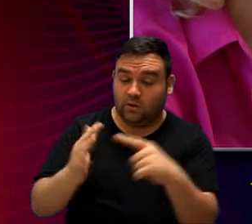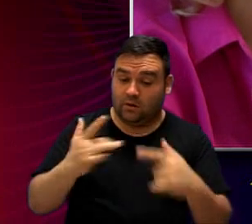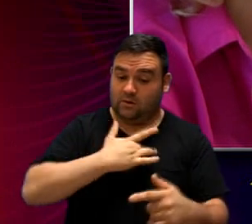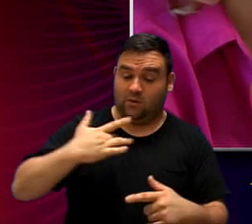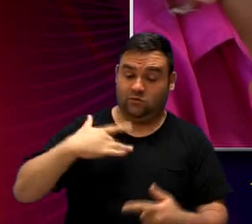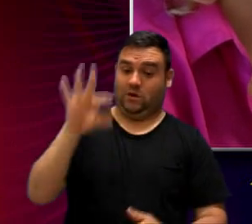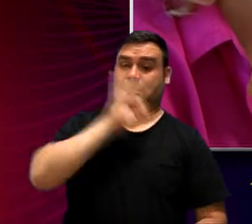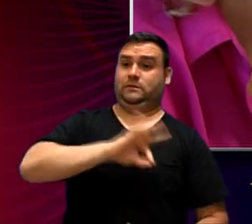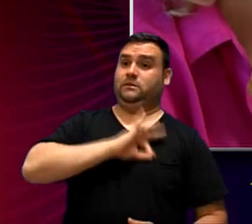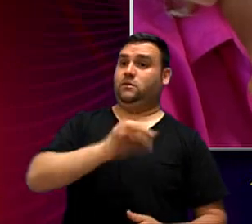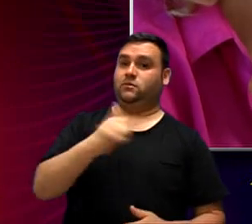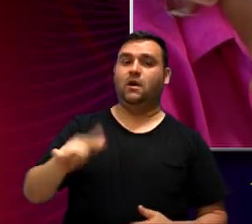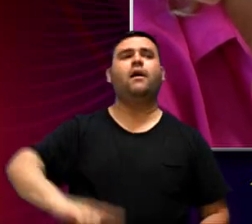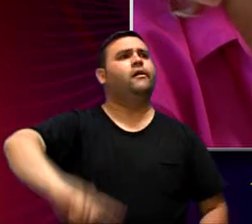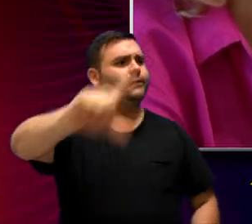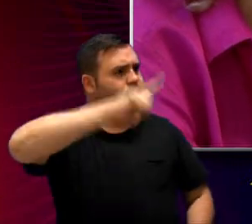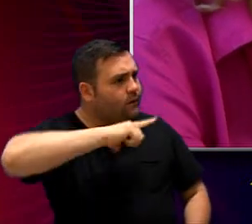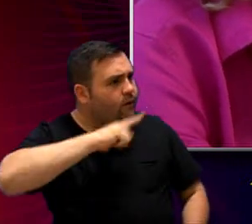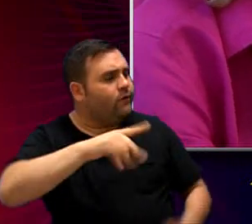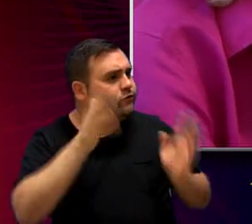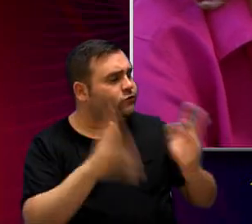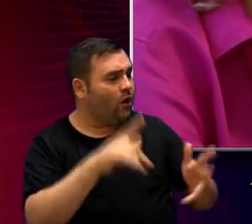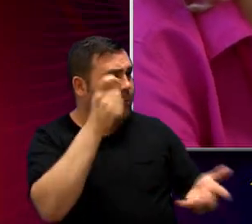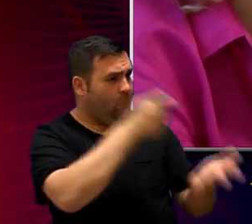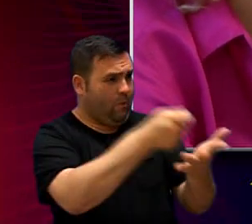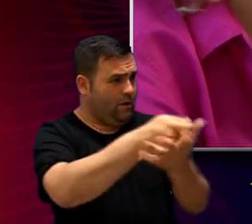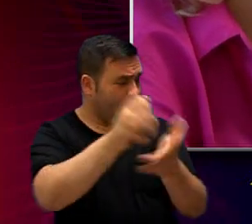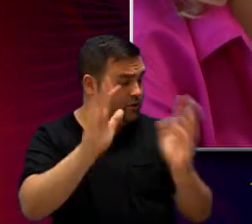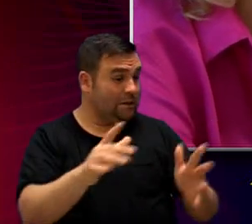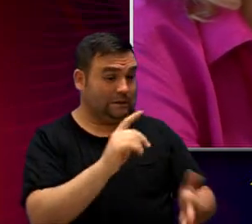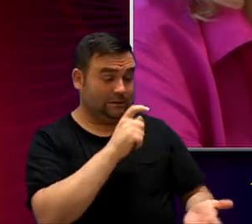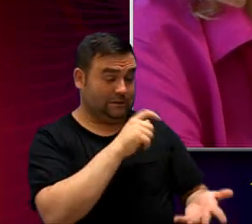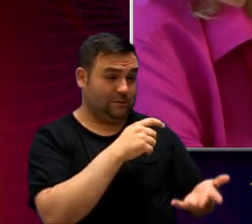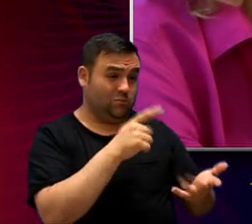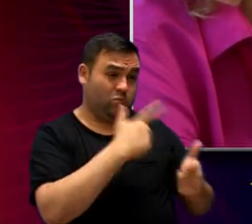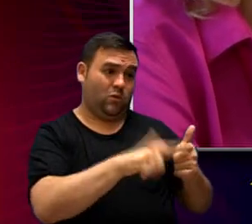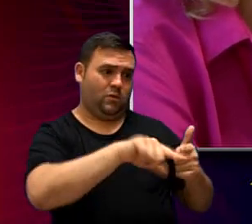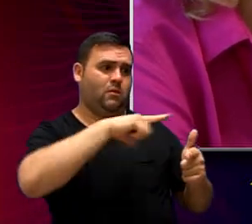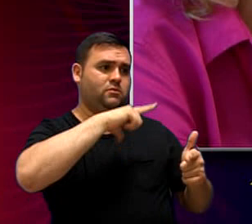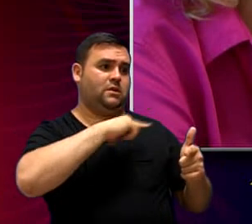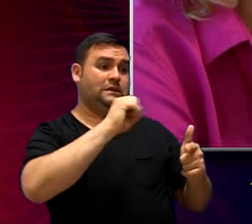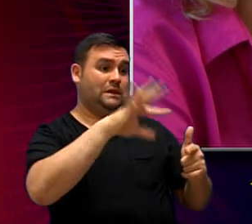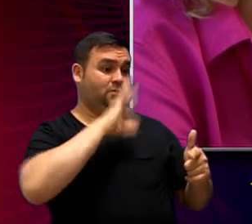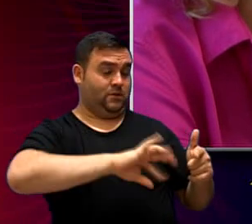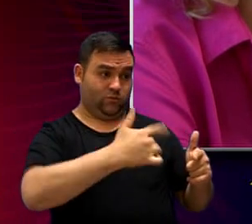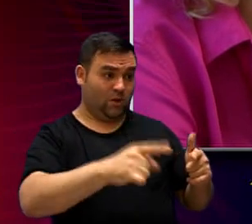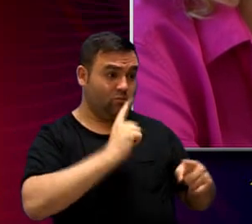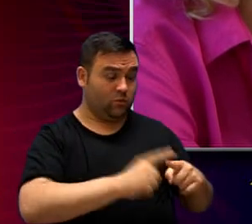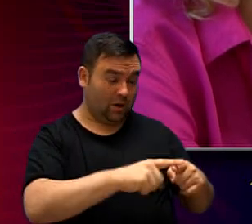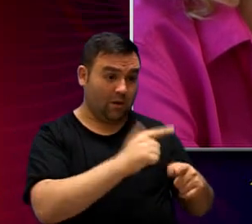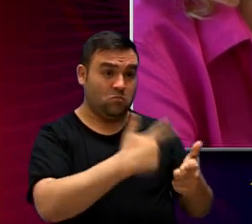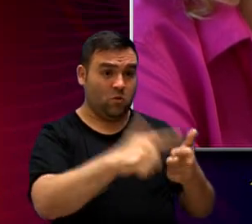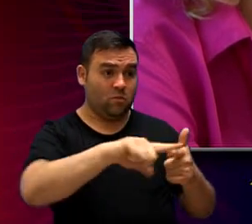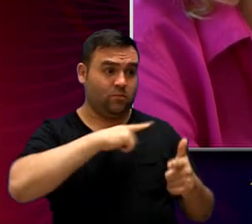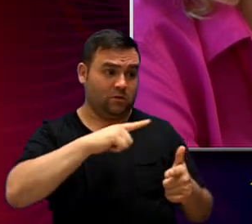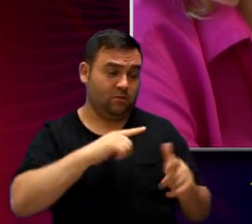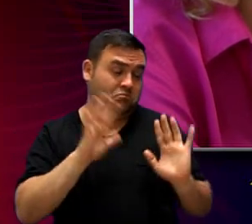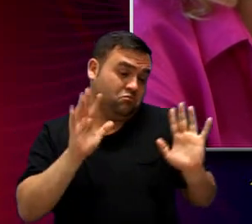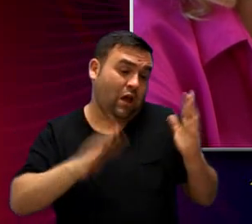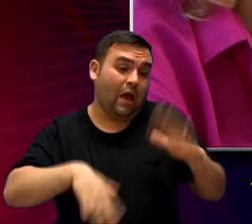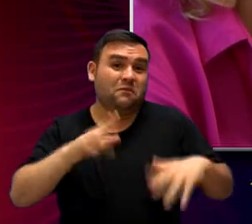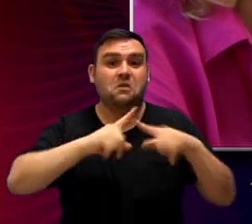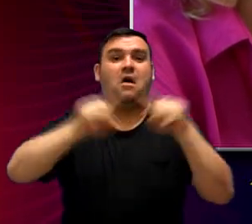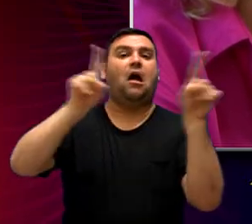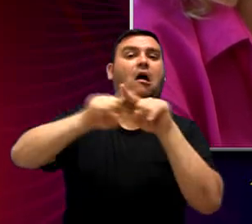não receberam. Receberam. Todos, já? Está tudo dentro. Se não receberam, por algum problema tem. Tem isso também, né? Às vezes